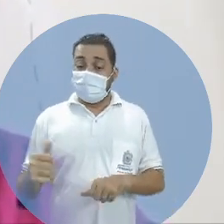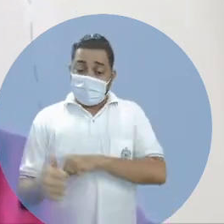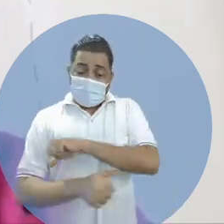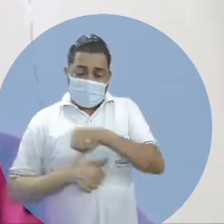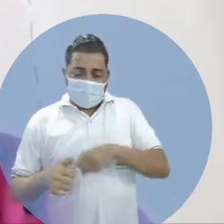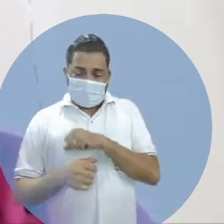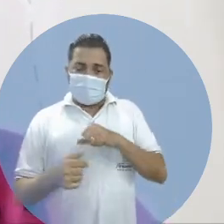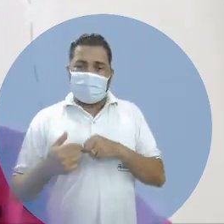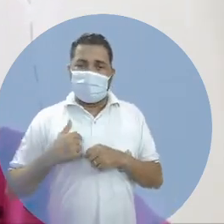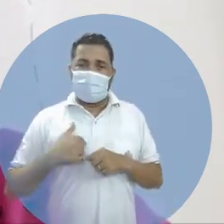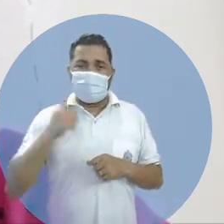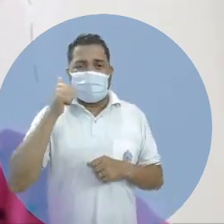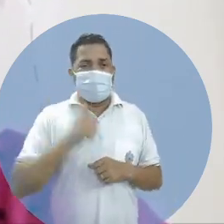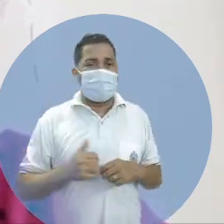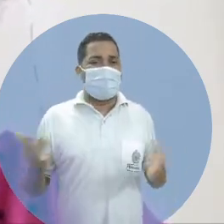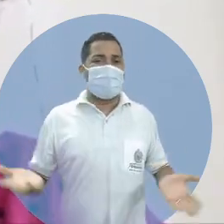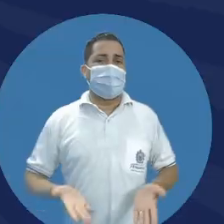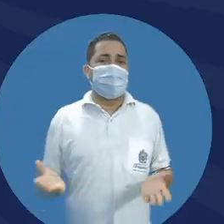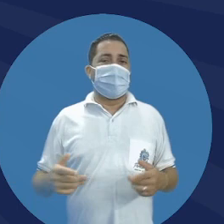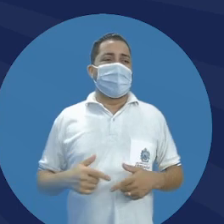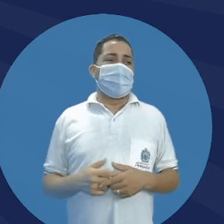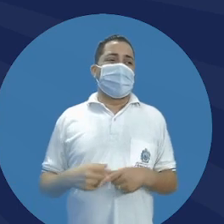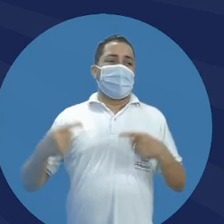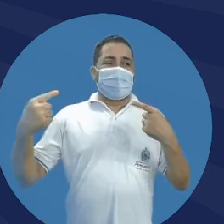esses desafios me transformou na mulher que sou hoje.